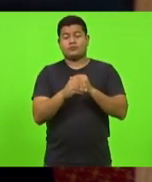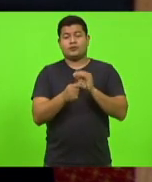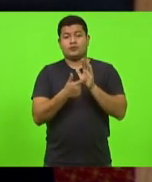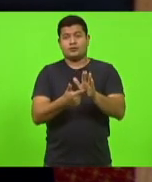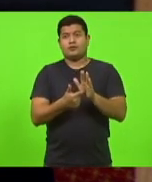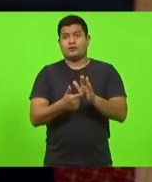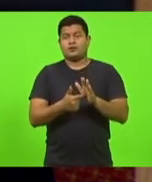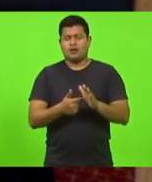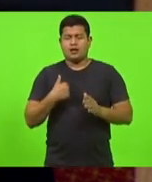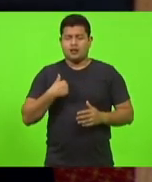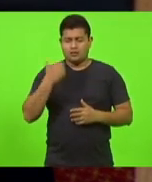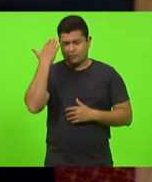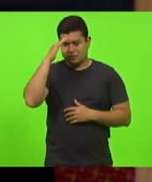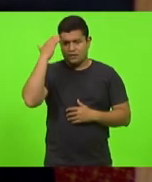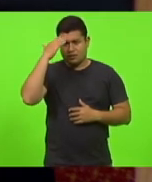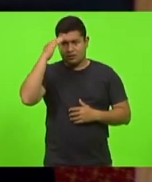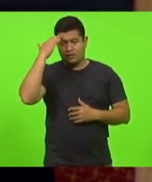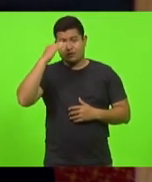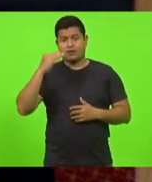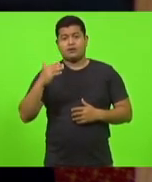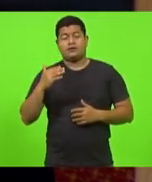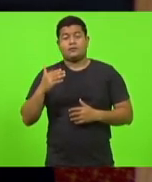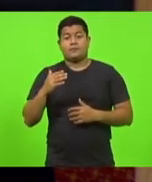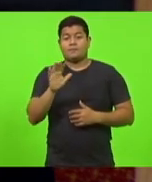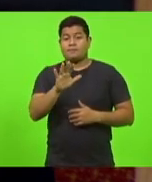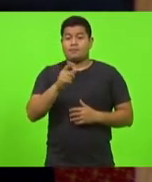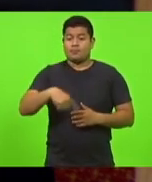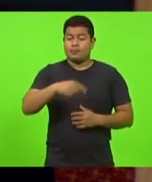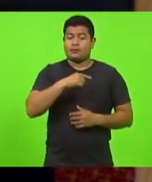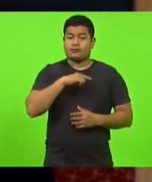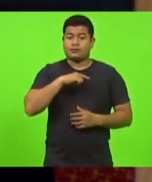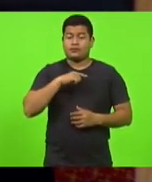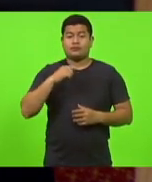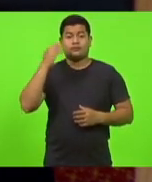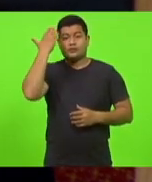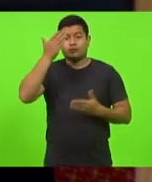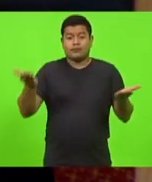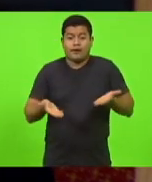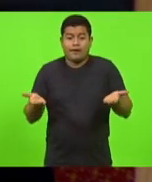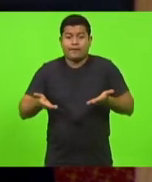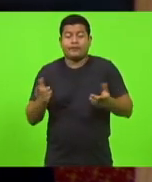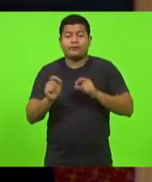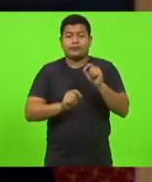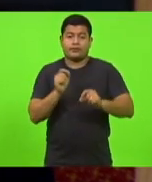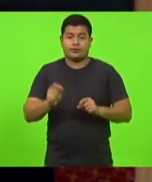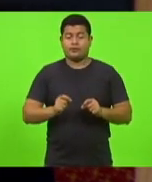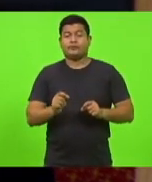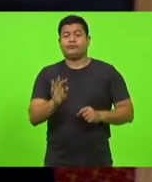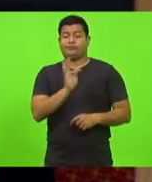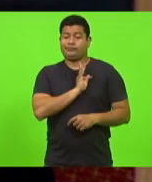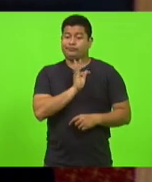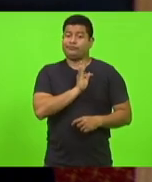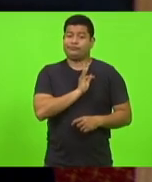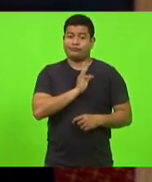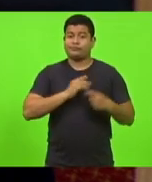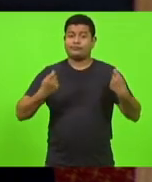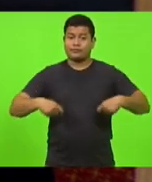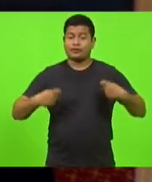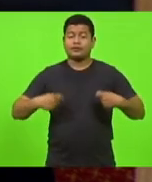no meu coração, mas a gente tem um entendimento técnico que precisa ser vencido nesse momento e